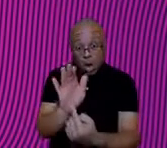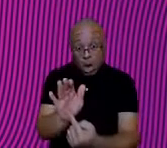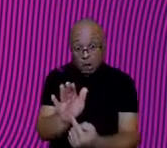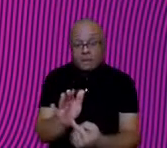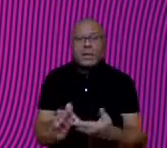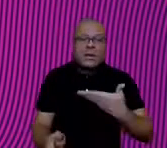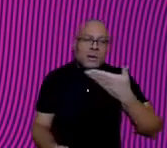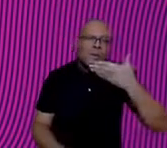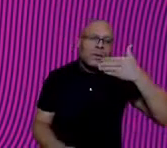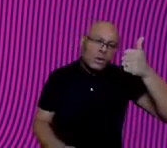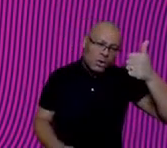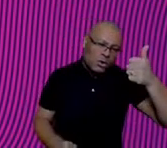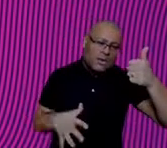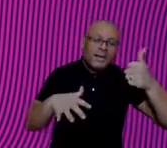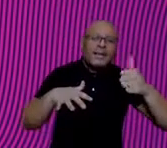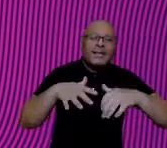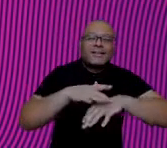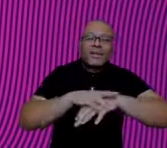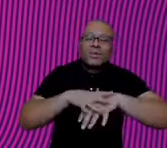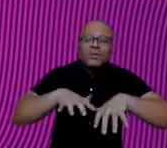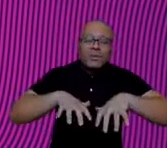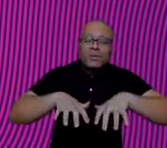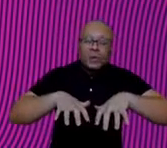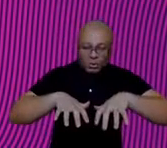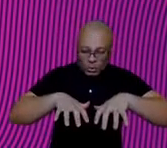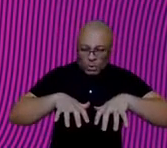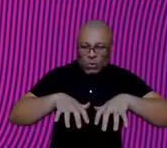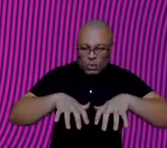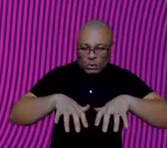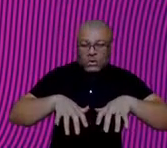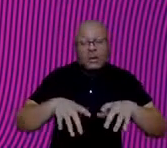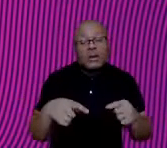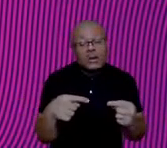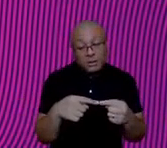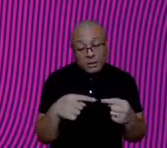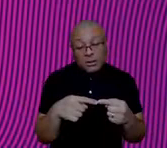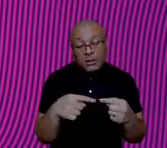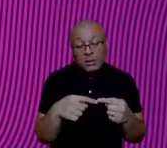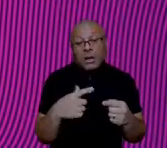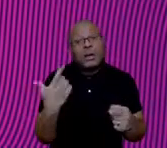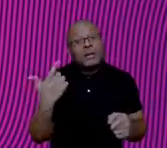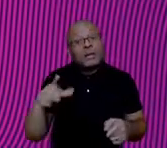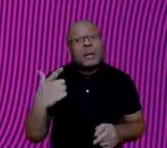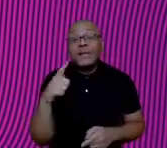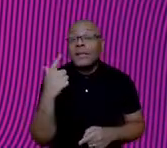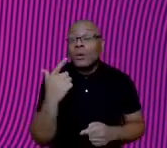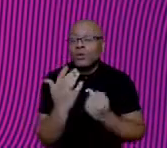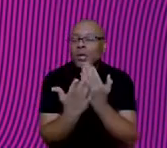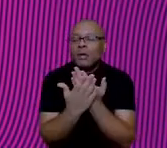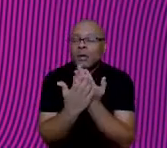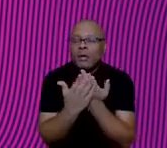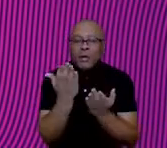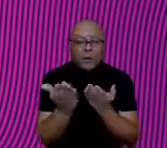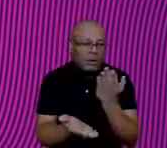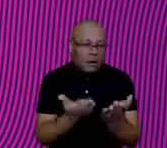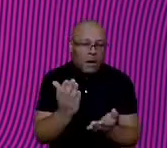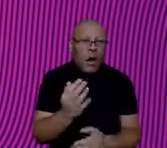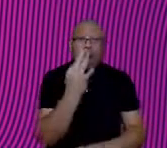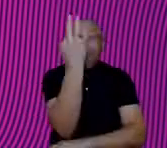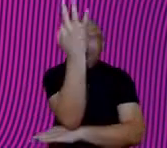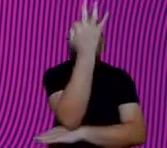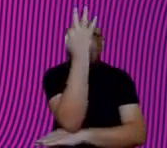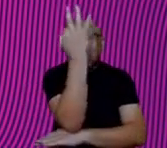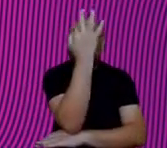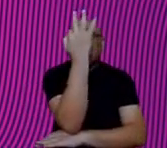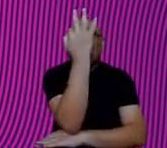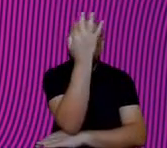da doença, que é, acho que é a grande questão que deve ser esclarecida para os pacientes, e também não existe uma indicação formal dentro das, né, dos